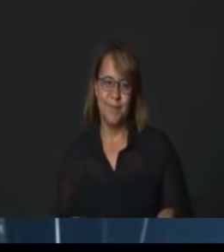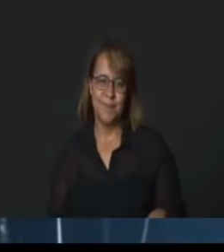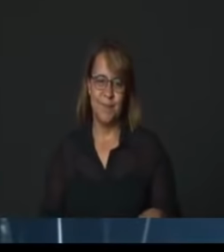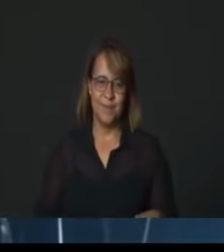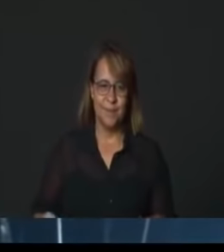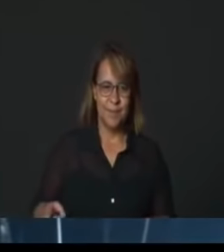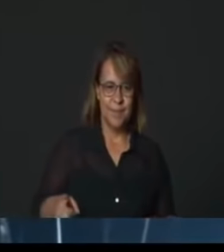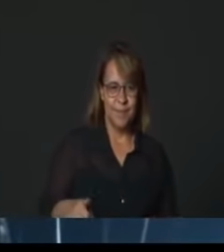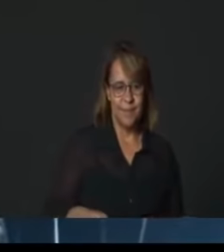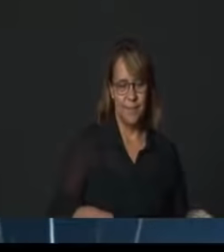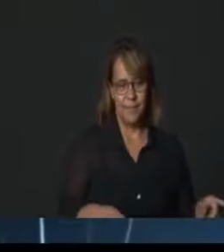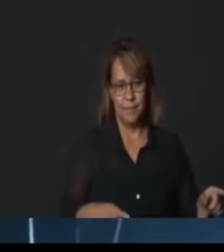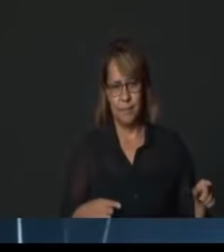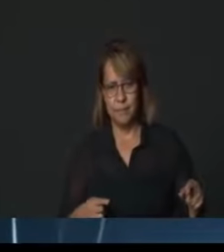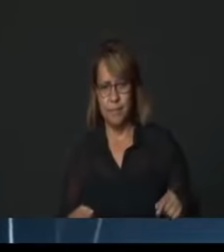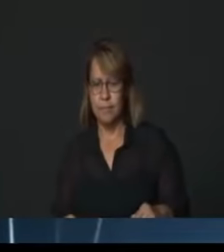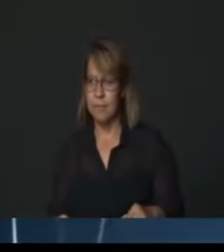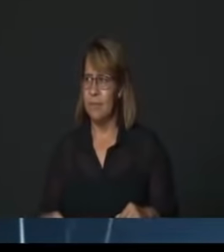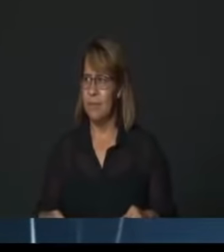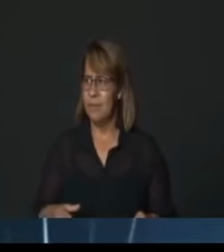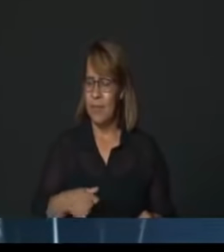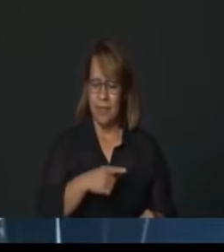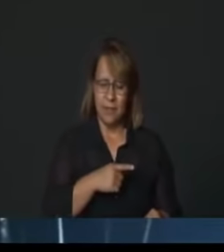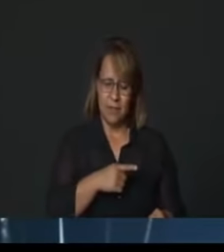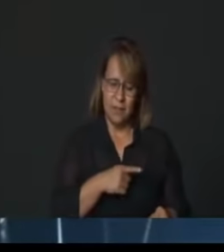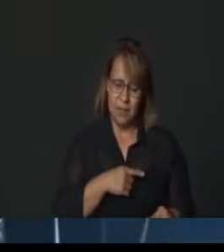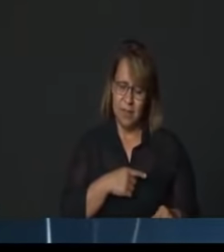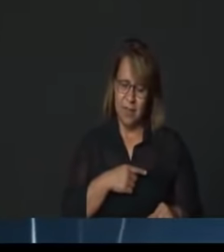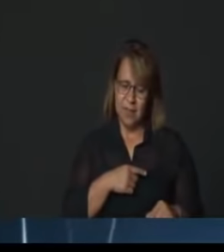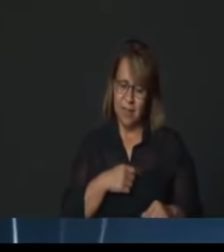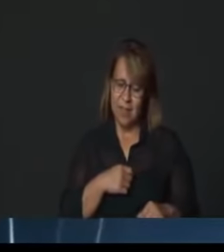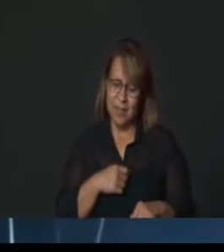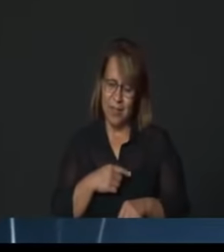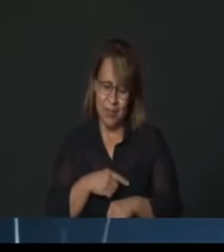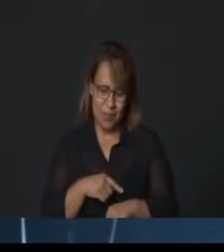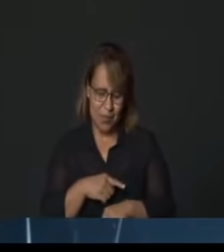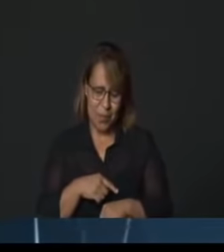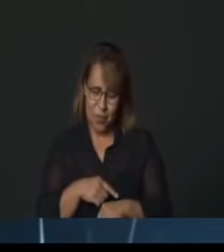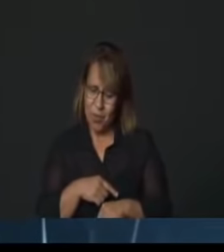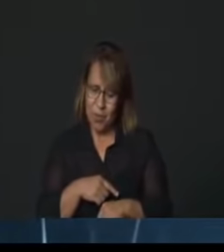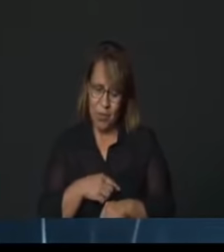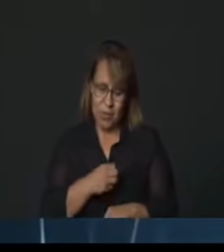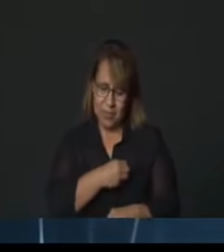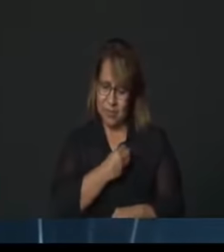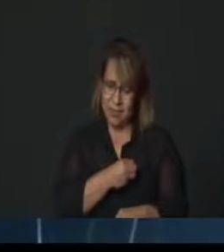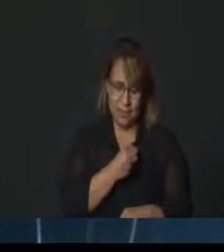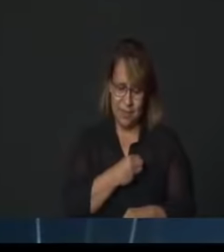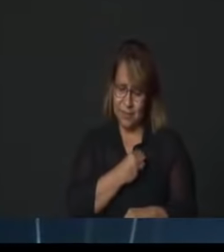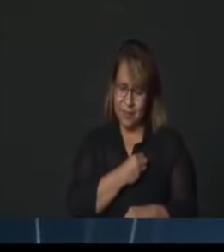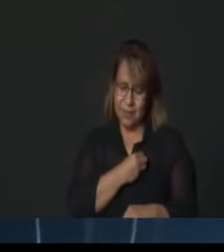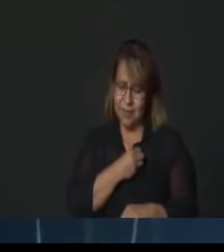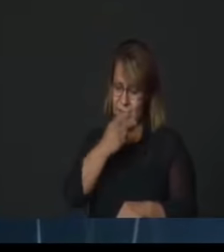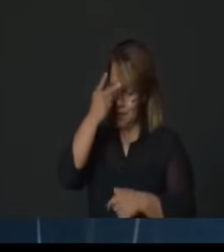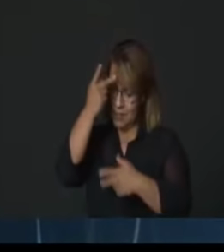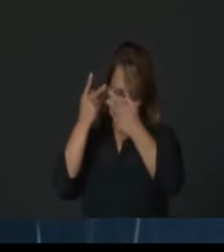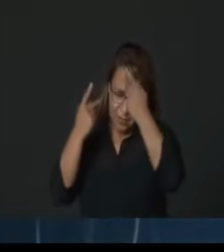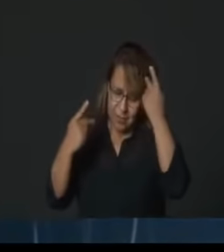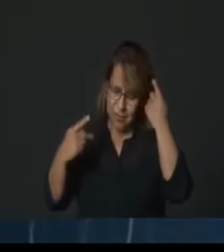Há vazios que só Deus preenche, há lágrimas que só Ele